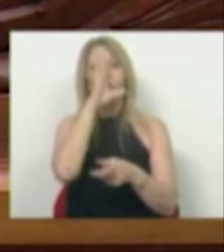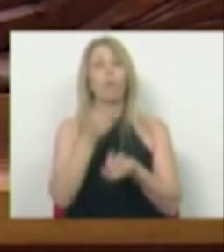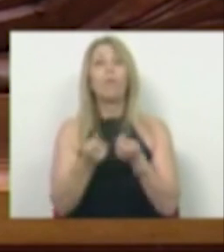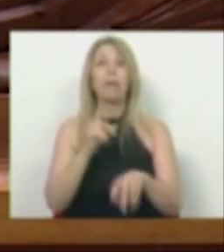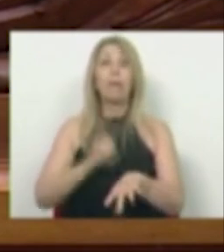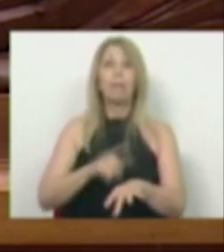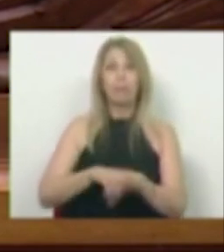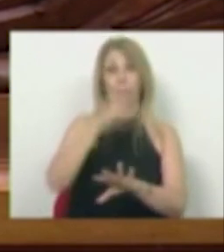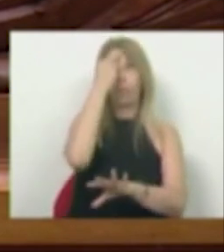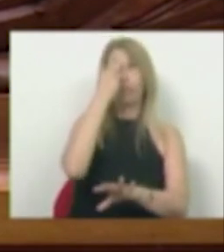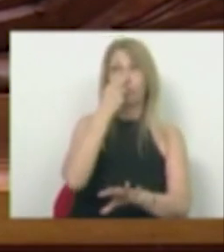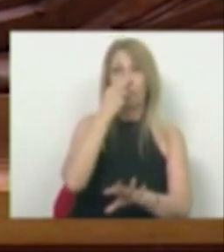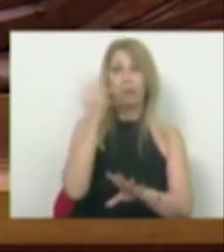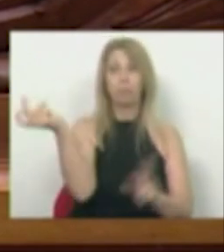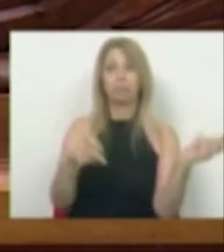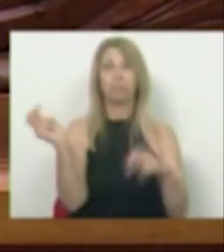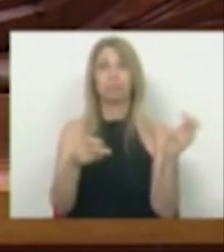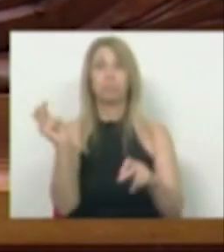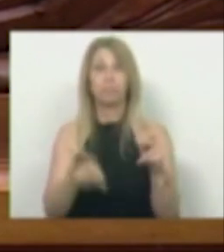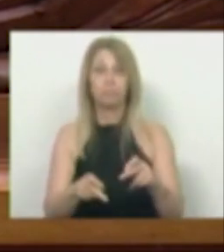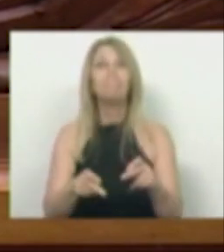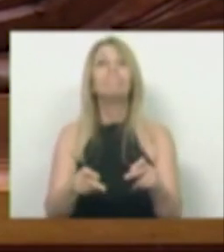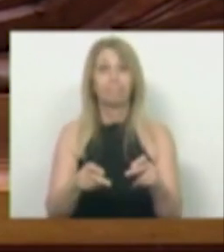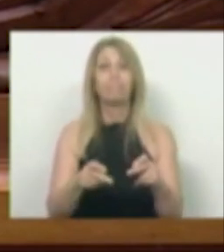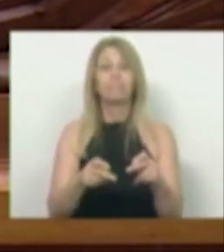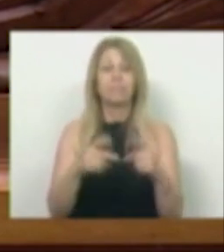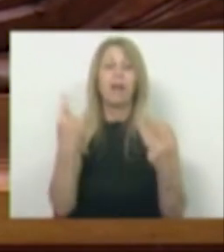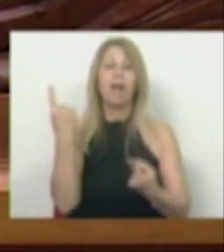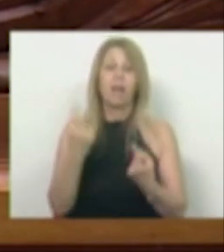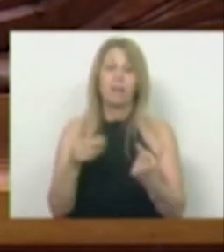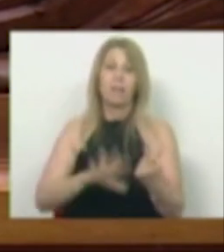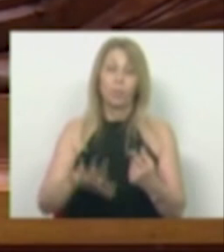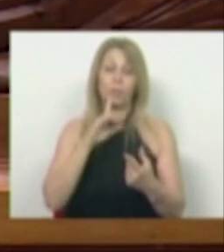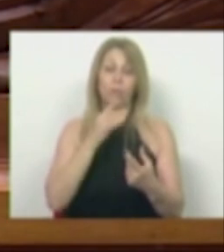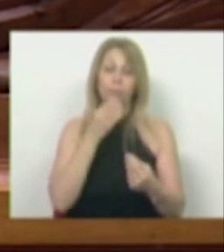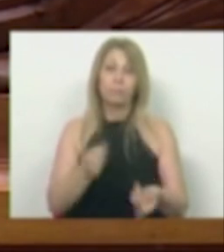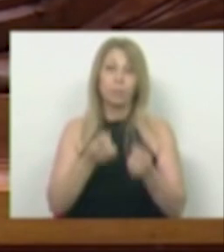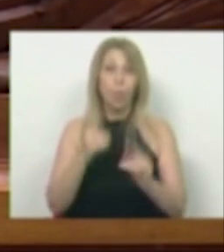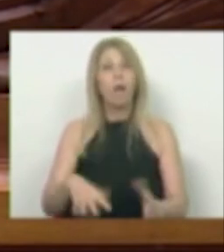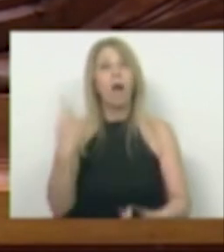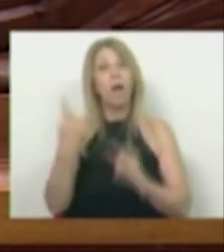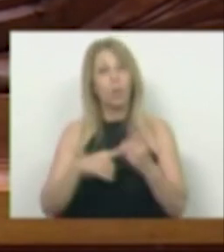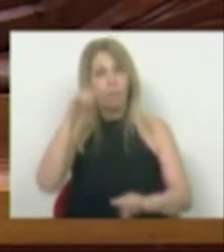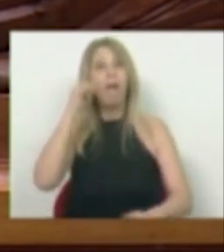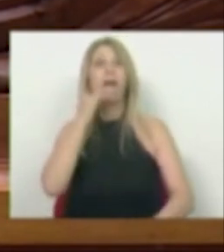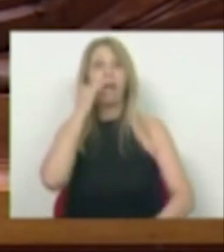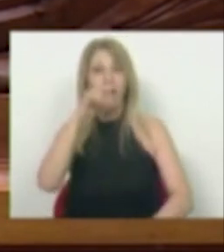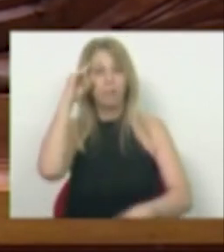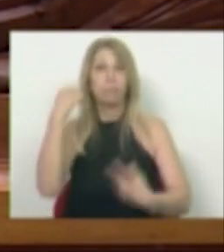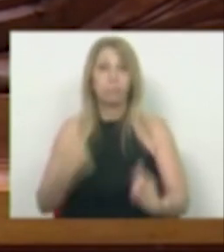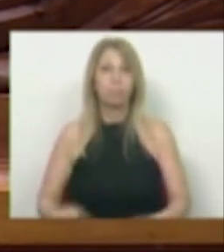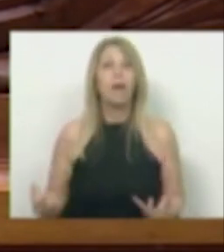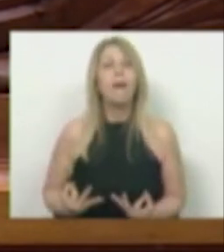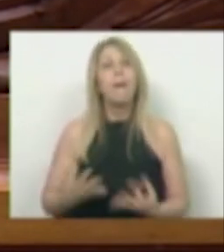algumas delas graves e inesperadas. Mas o momento que atravessamos dá-nos grande clareza sobre as